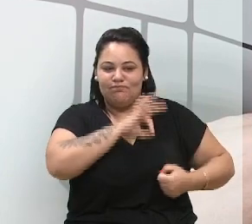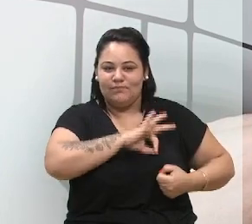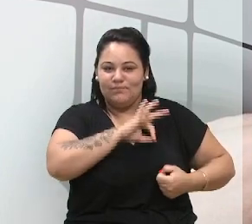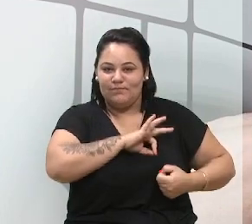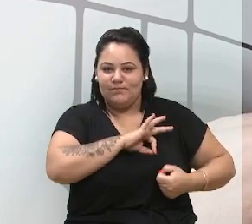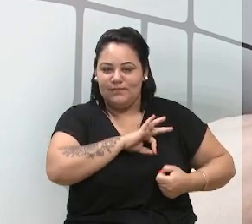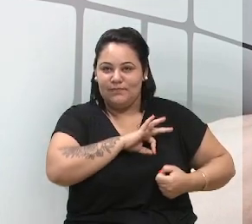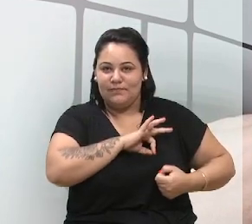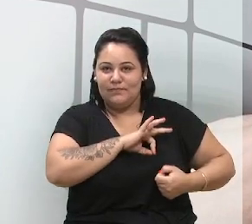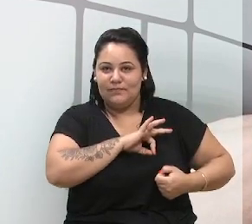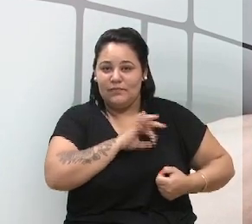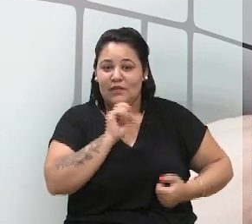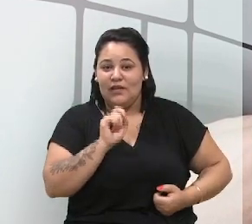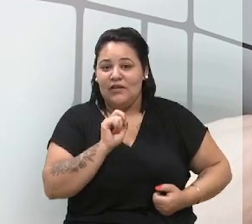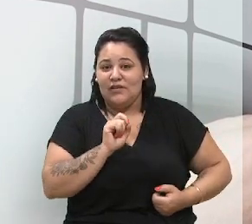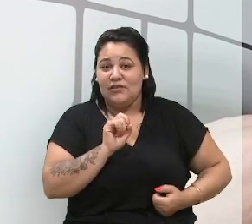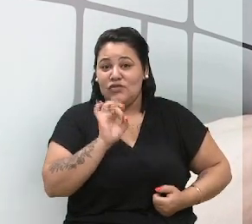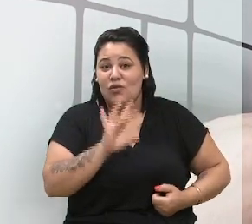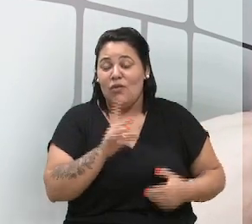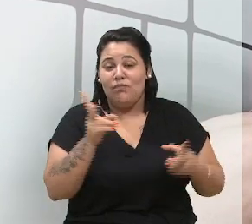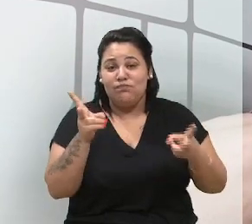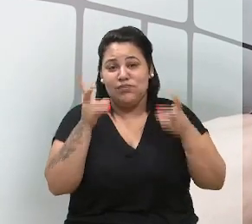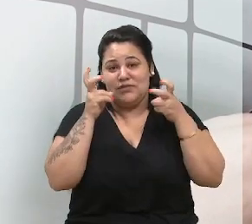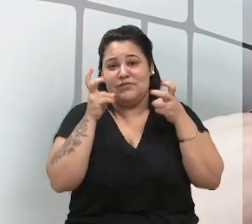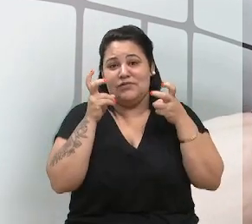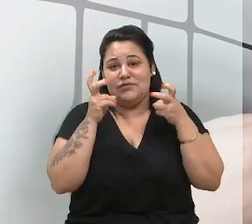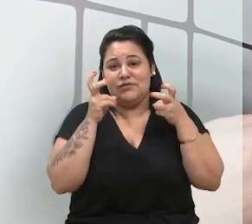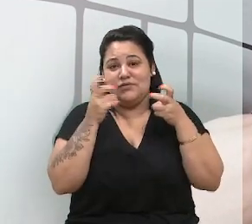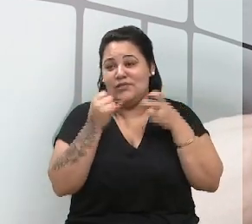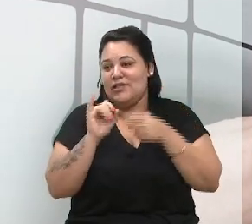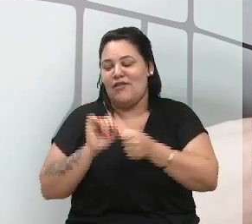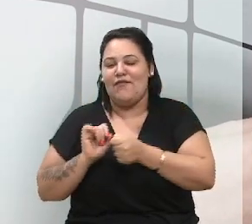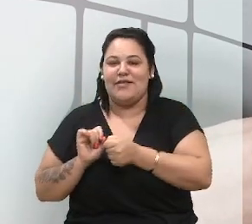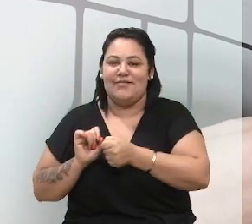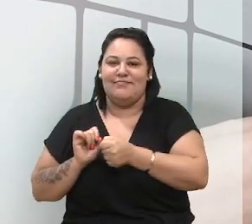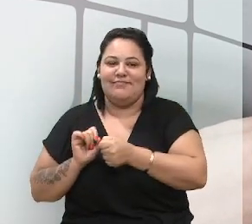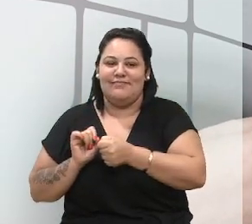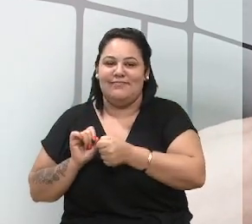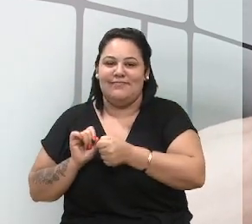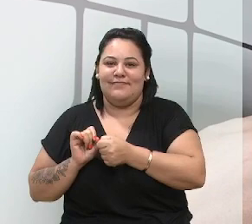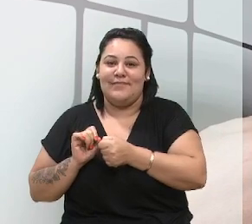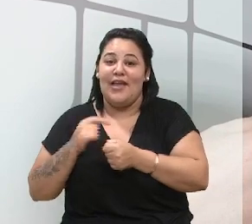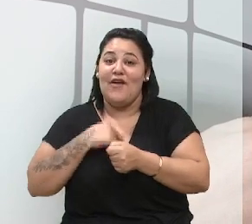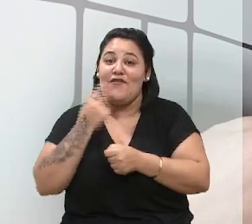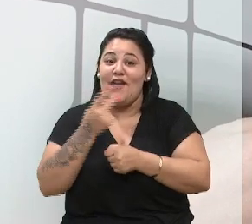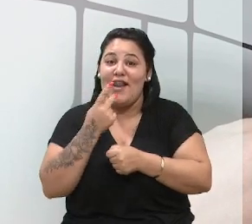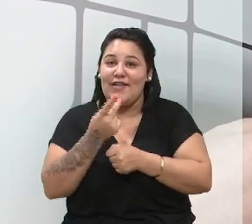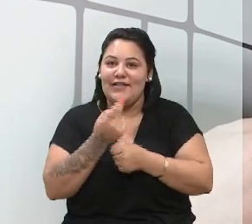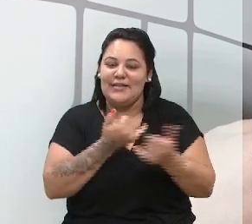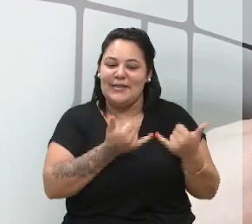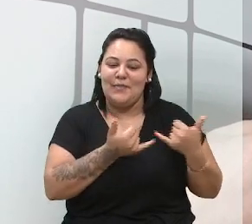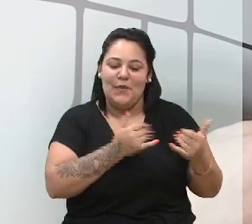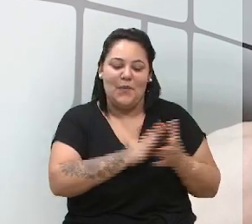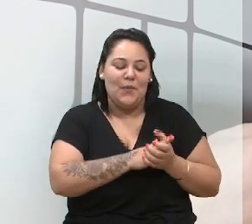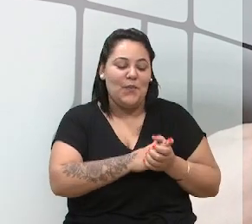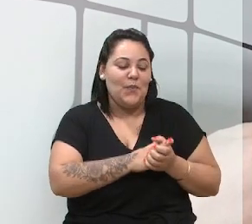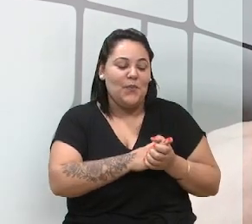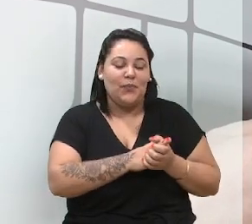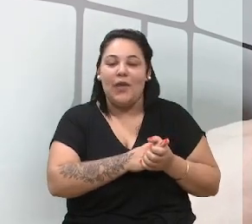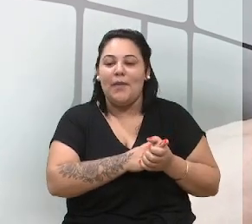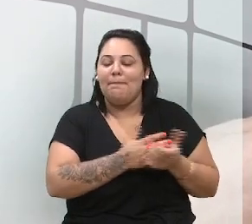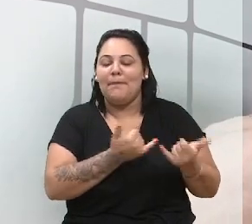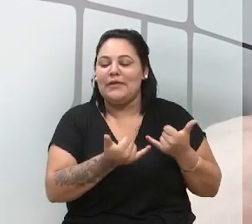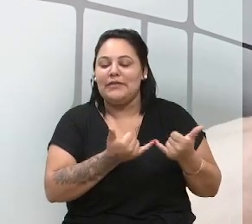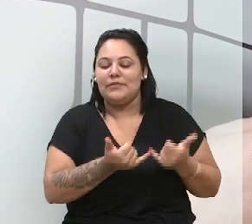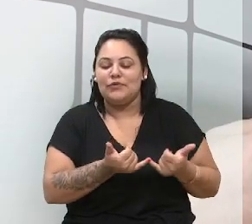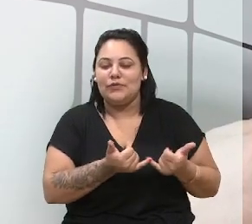que ele só é percebido quando ele não é feito eu cito os exemplos assim quando tu não recolhe um lixo do